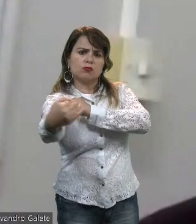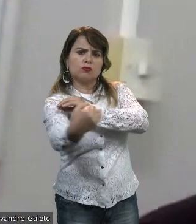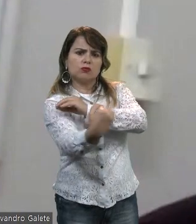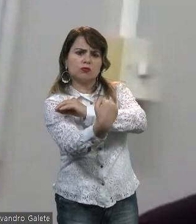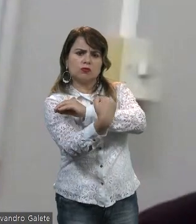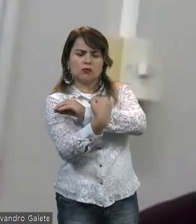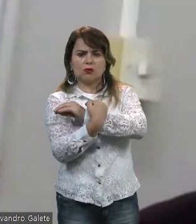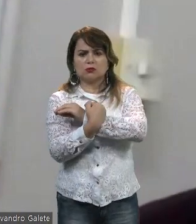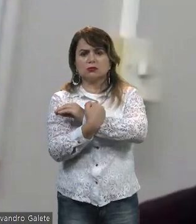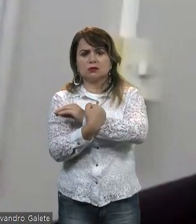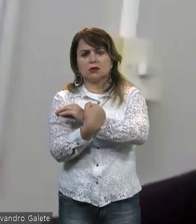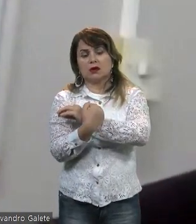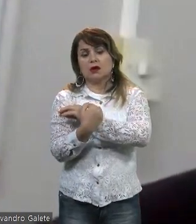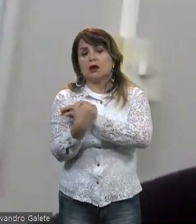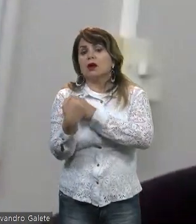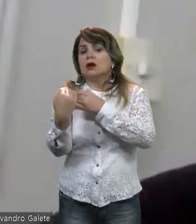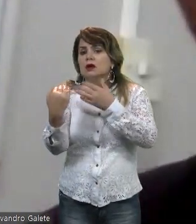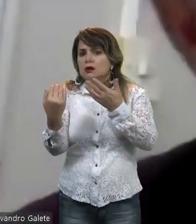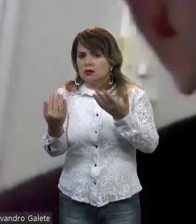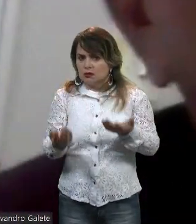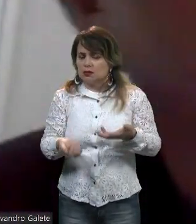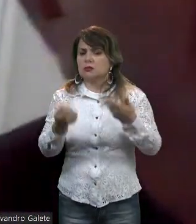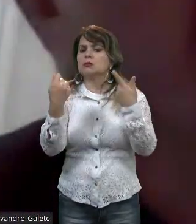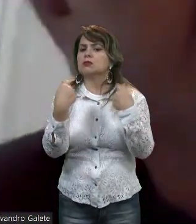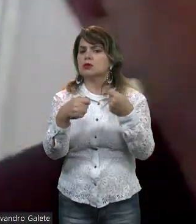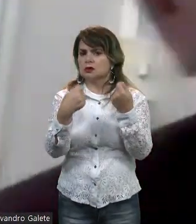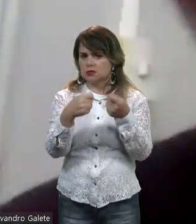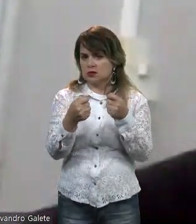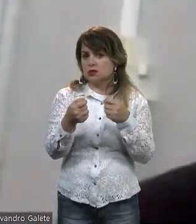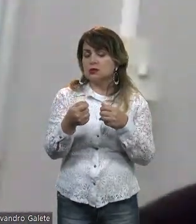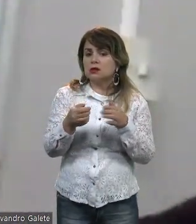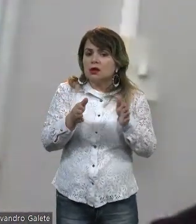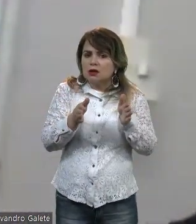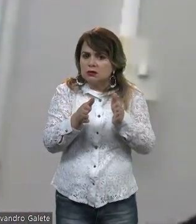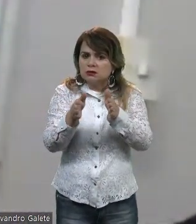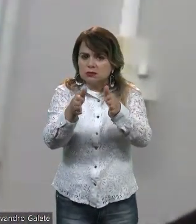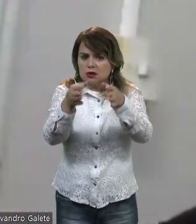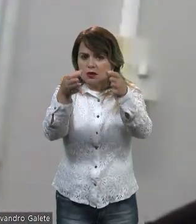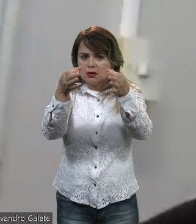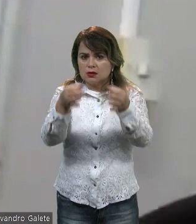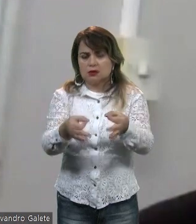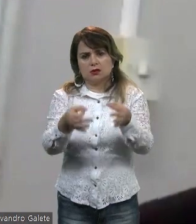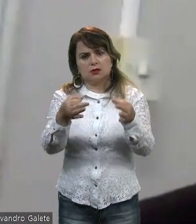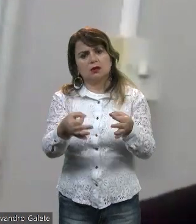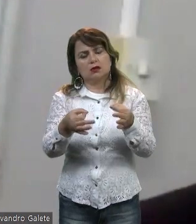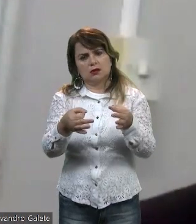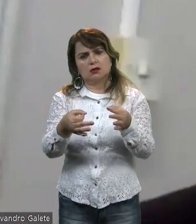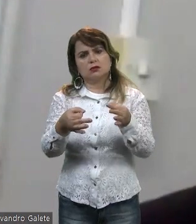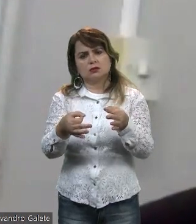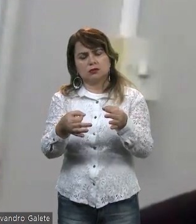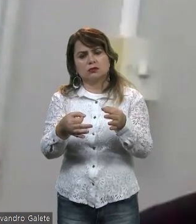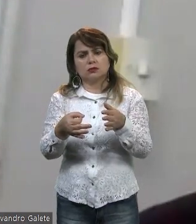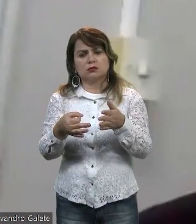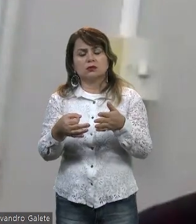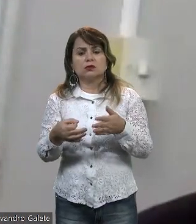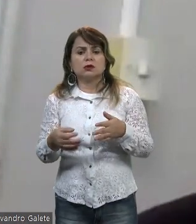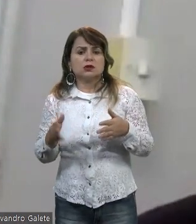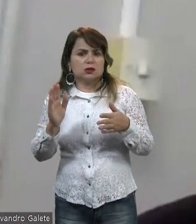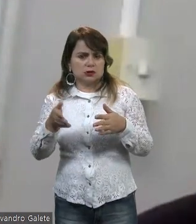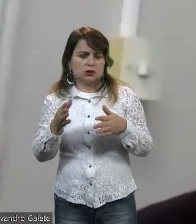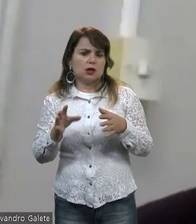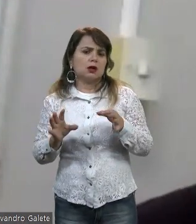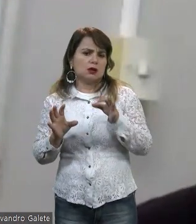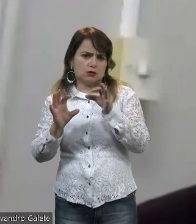estrada, já foram feitos os estudos hidrológicos, com parceria com o prefeito de